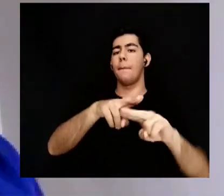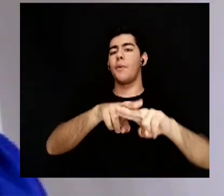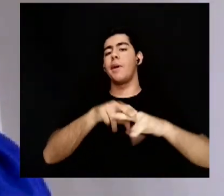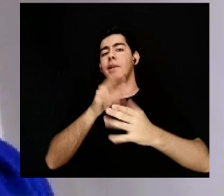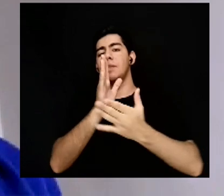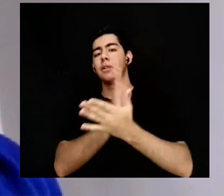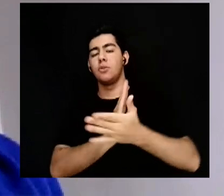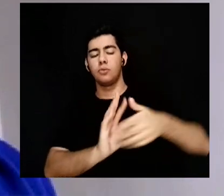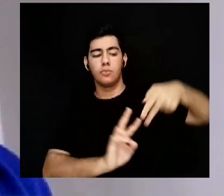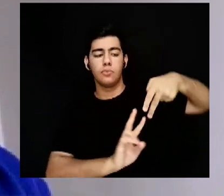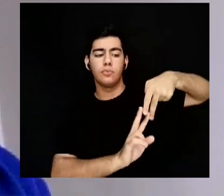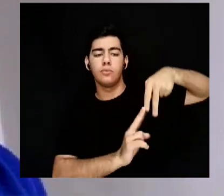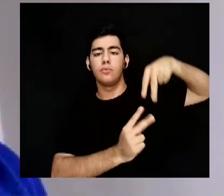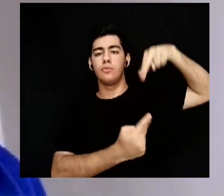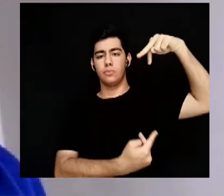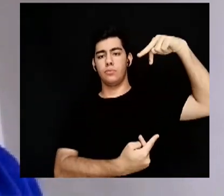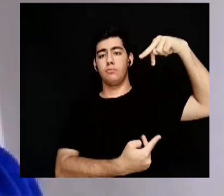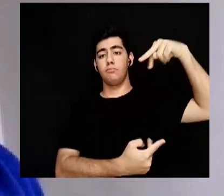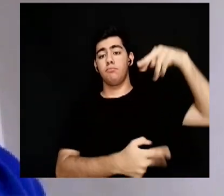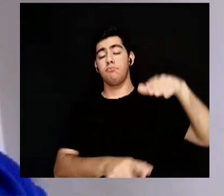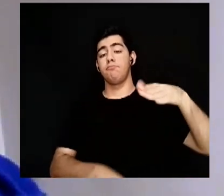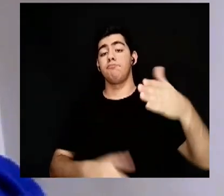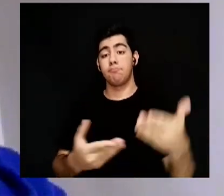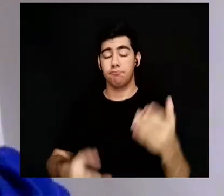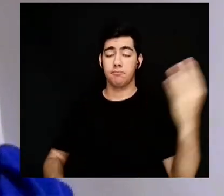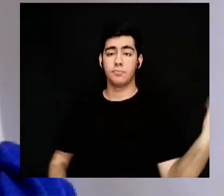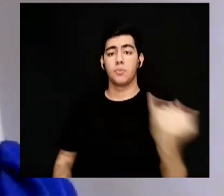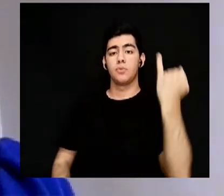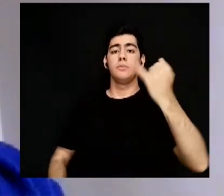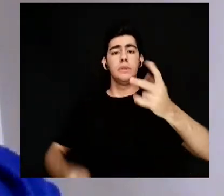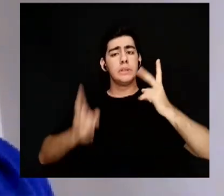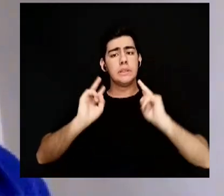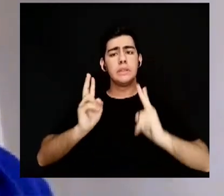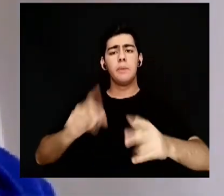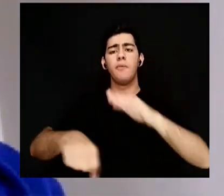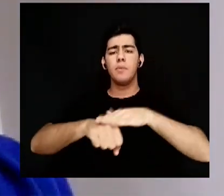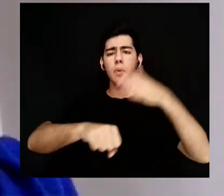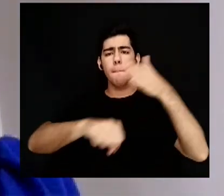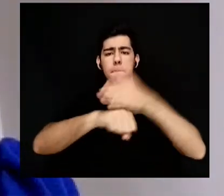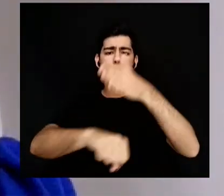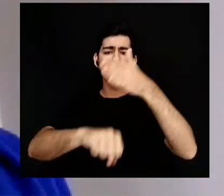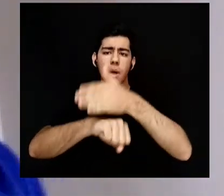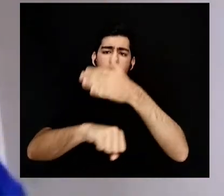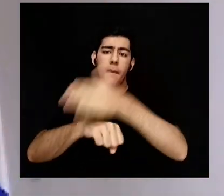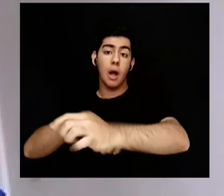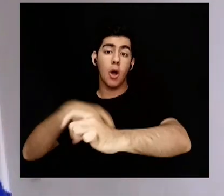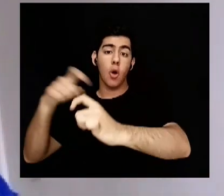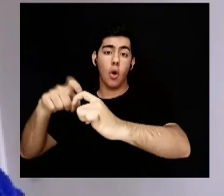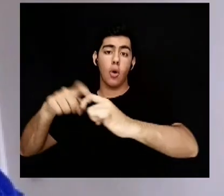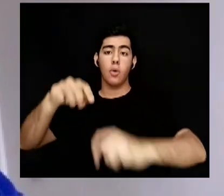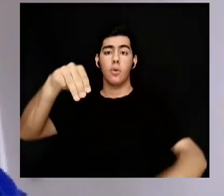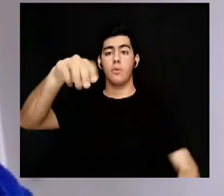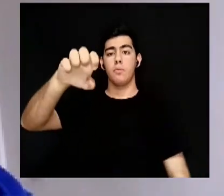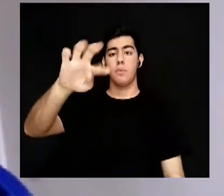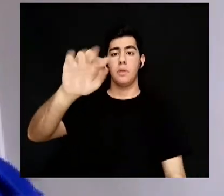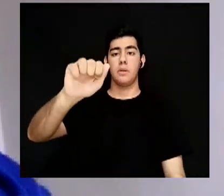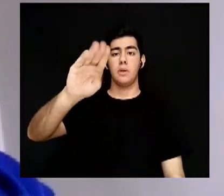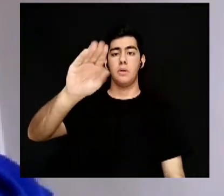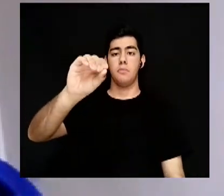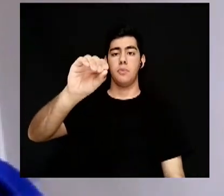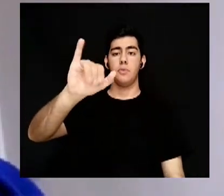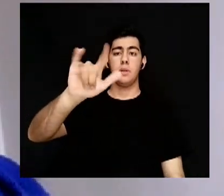muito importante, sim, o acompanhamento com o endocrinologista e metabologista, sim, com a nutricionista, é muito importante esse